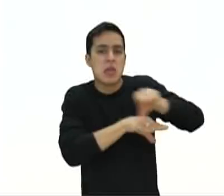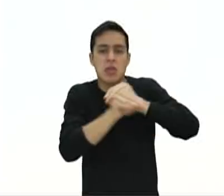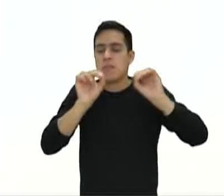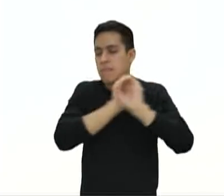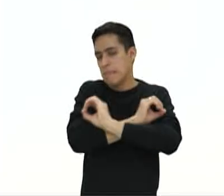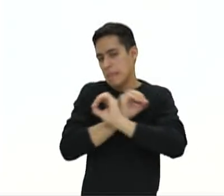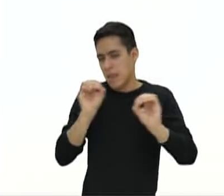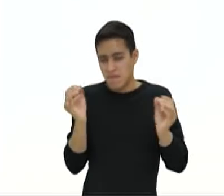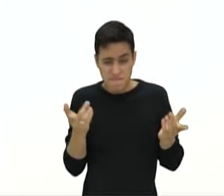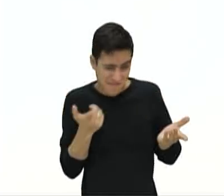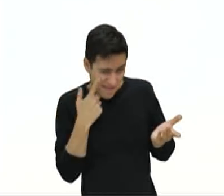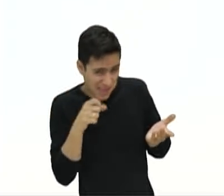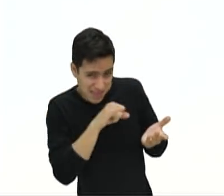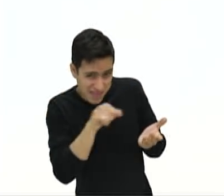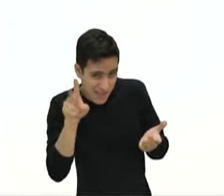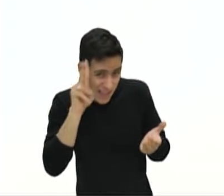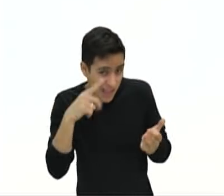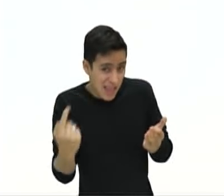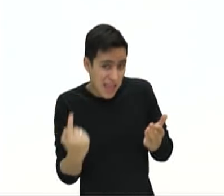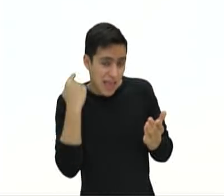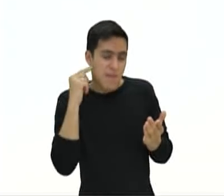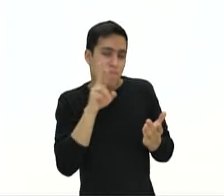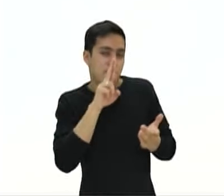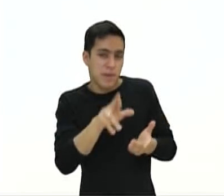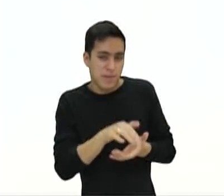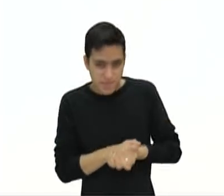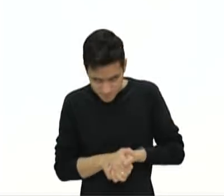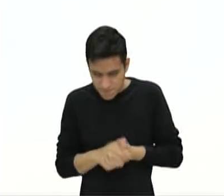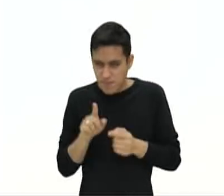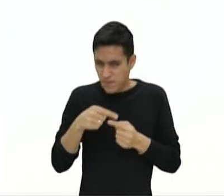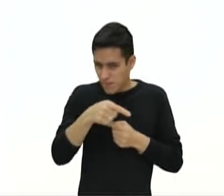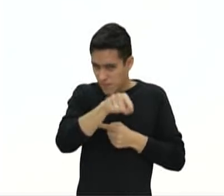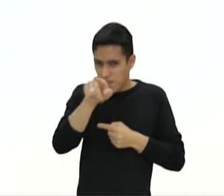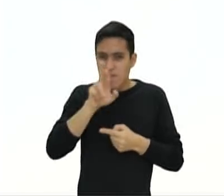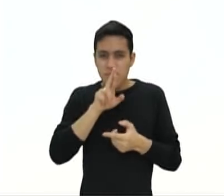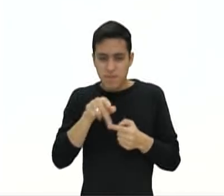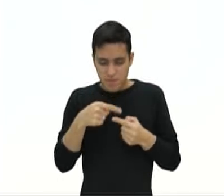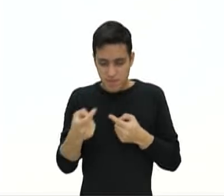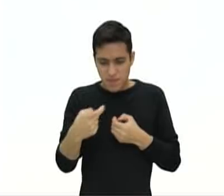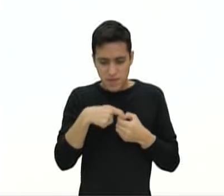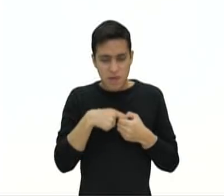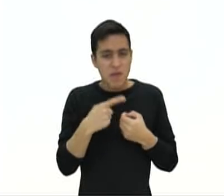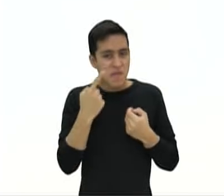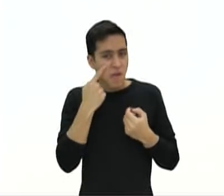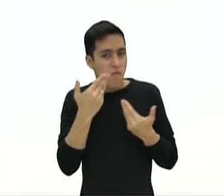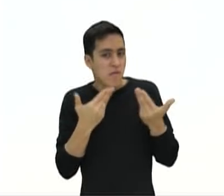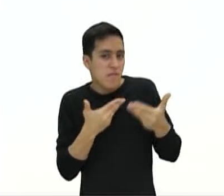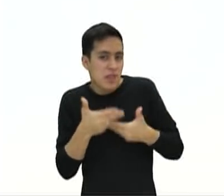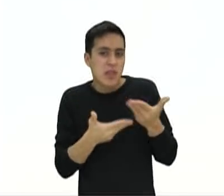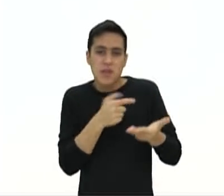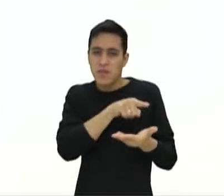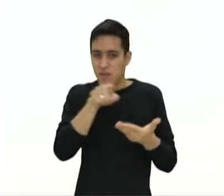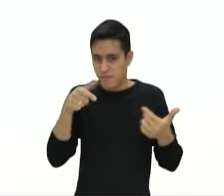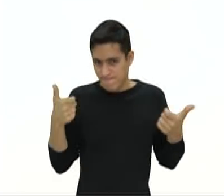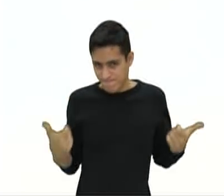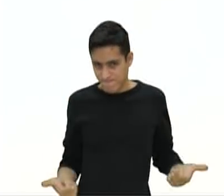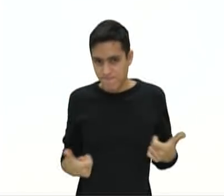se vocês lembram dessa resposta? Respondam aí e eu já volto para conferir com vocês.